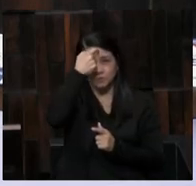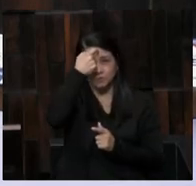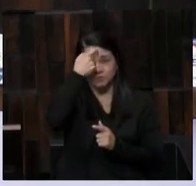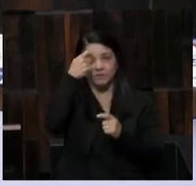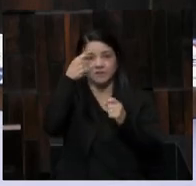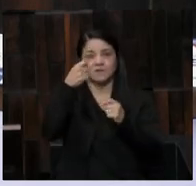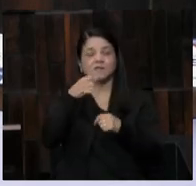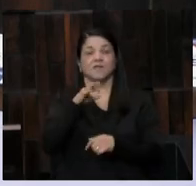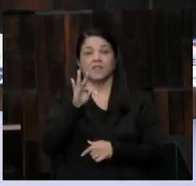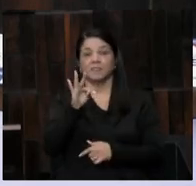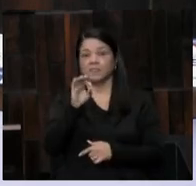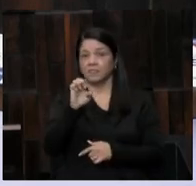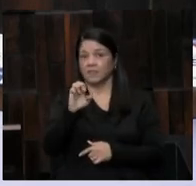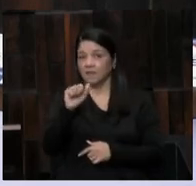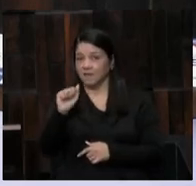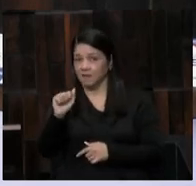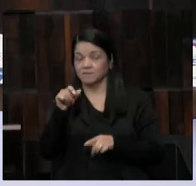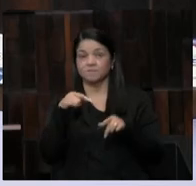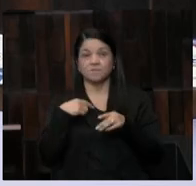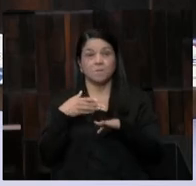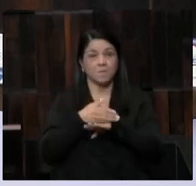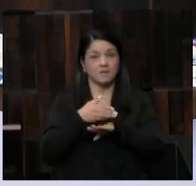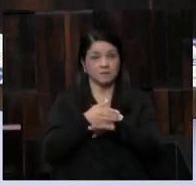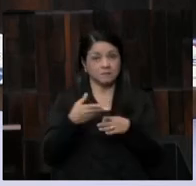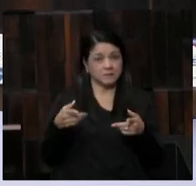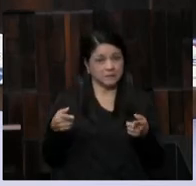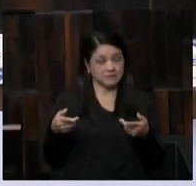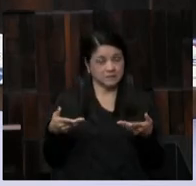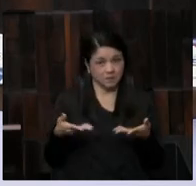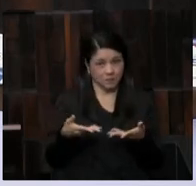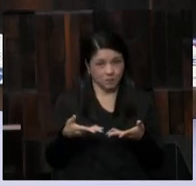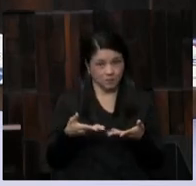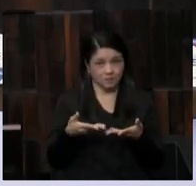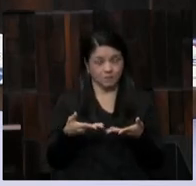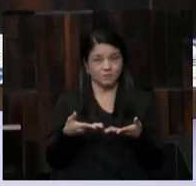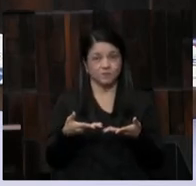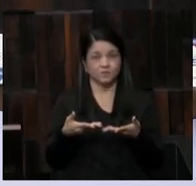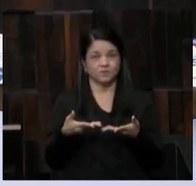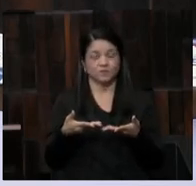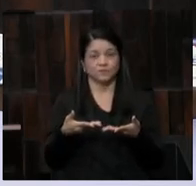TEA. Participa também conosco desta